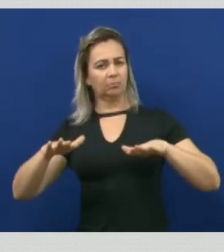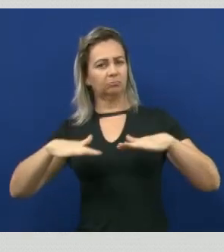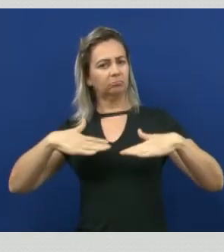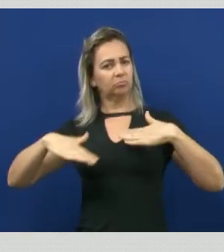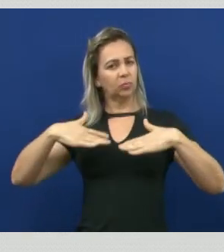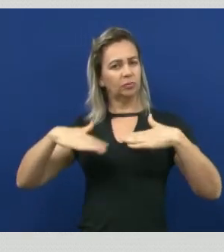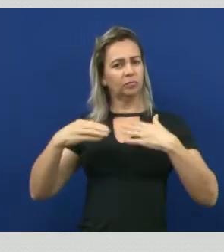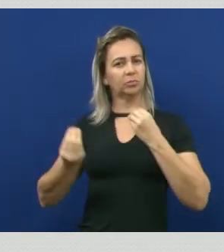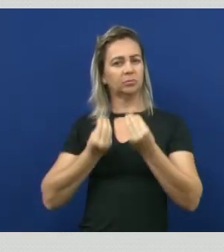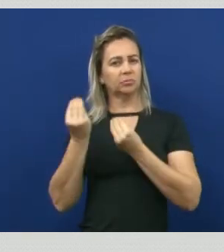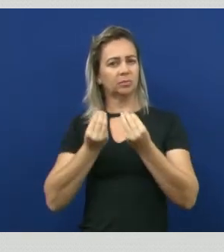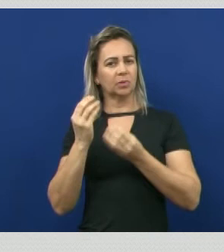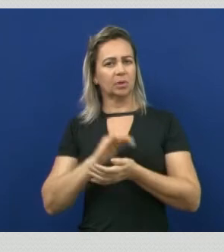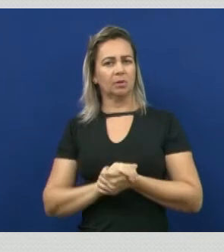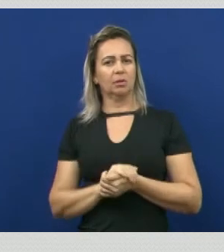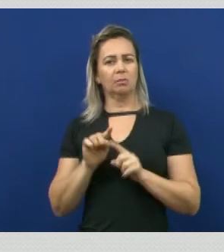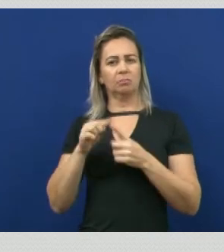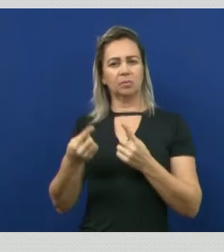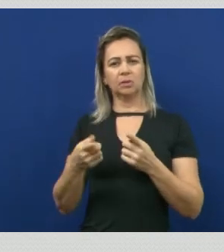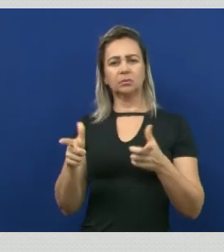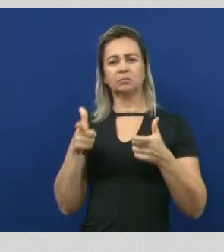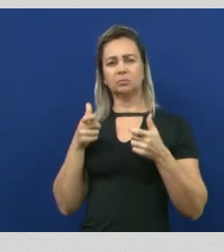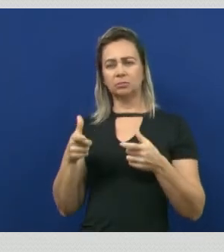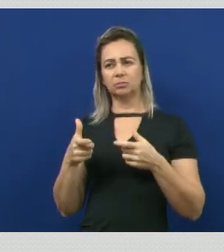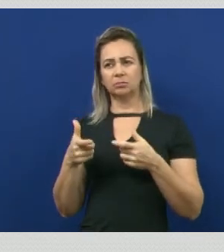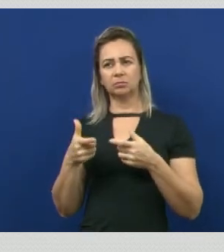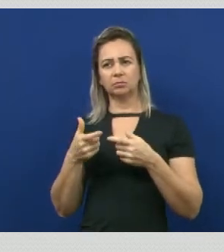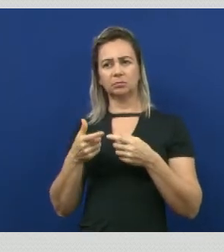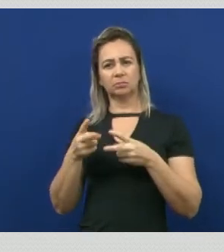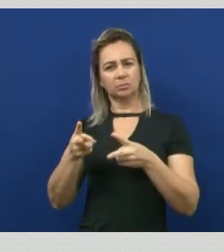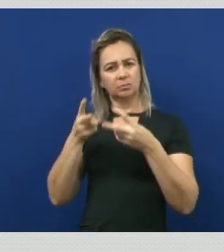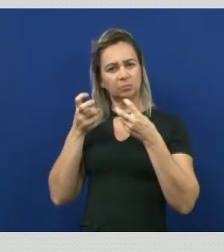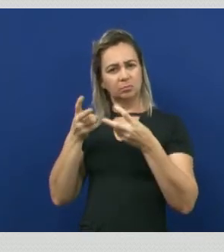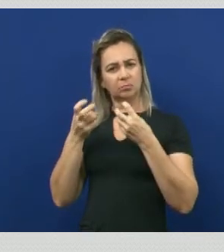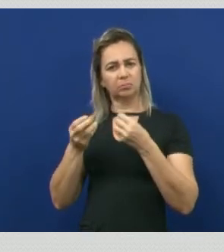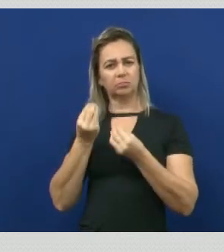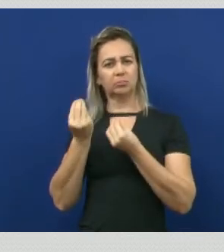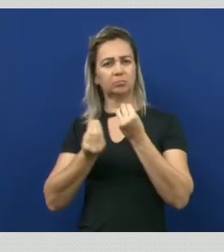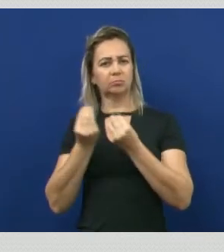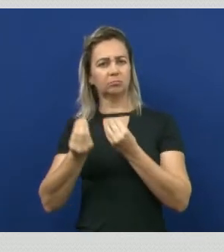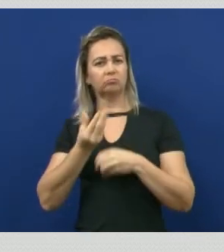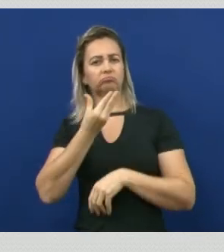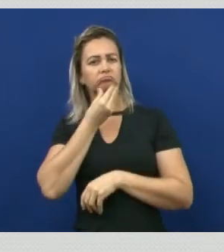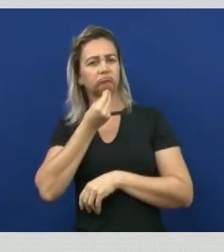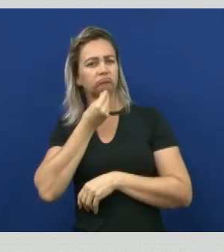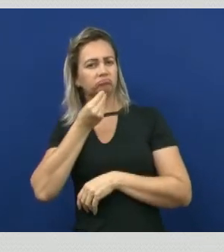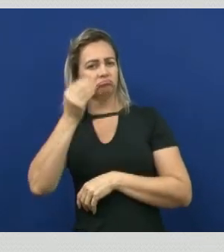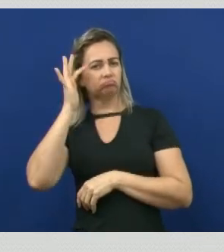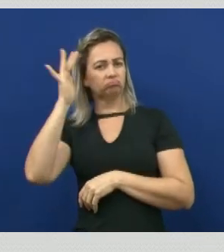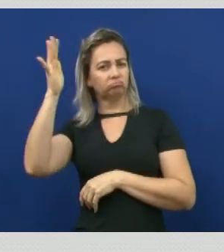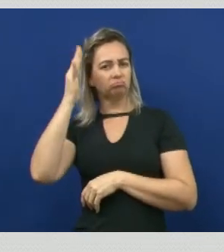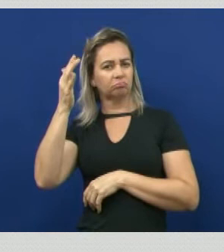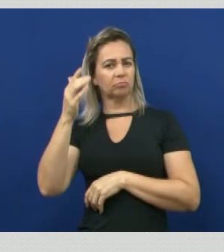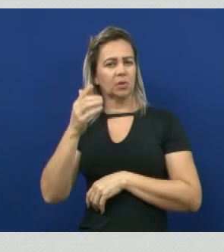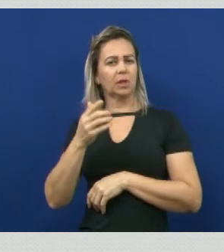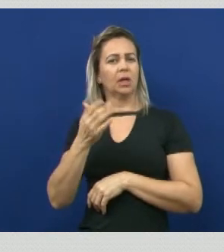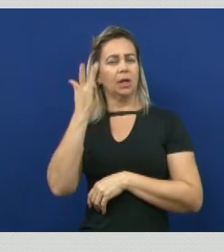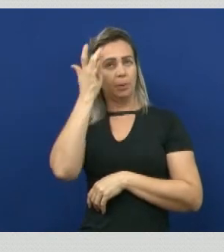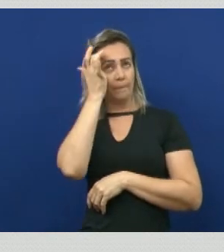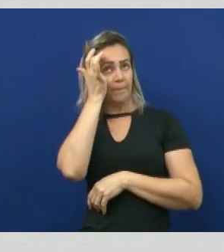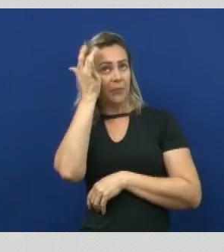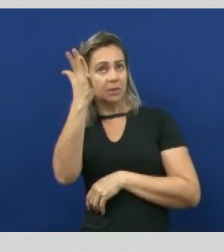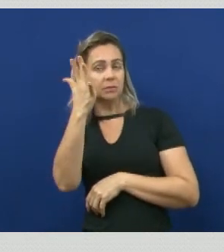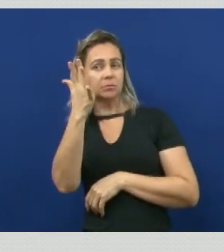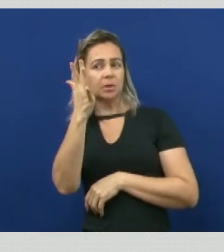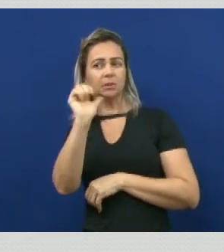Einstein, é mais fácil desintegrar um átomo do que um preconceito. Então a ideia que a gente tem sobre as coisas, elas